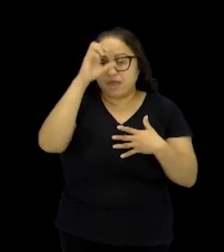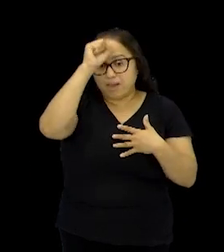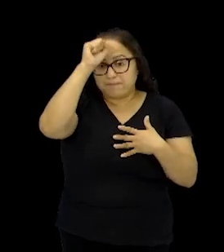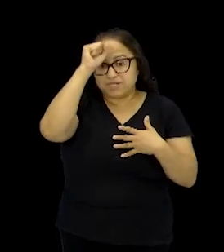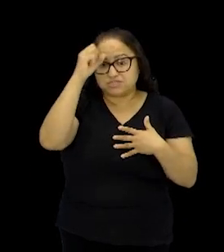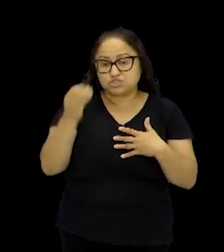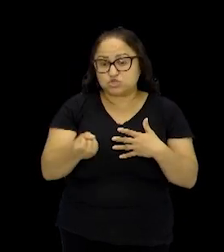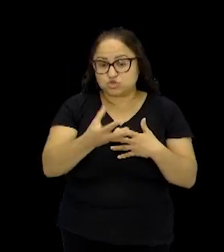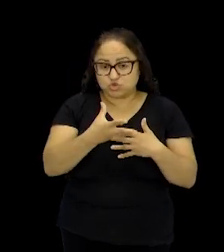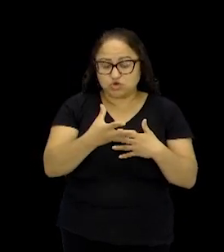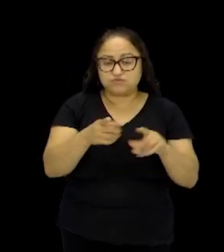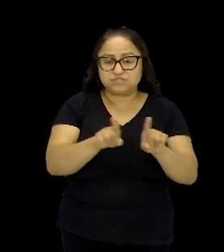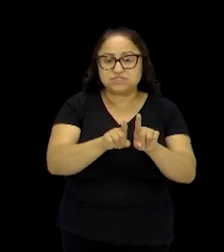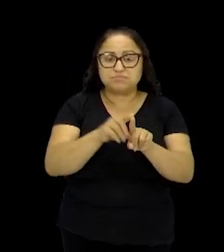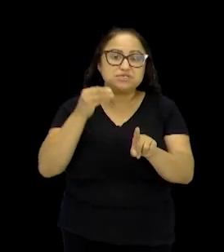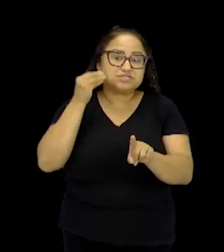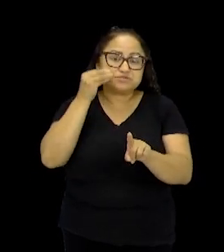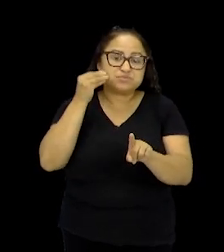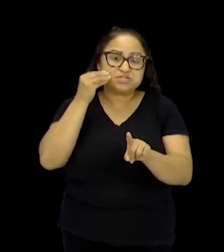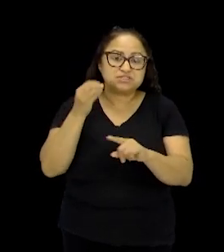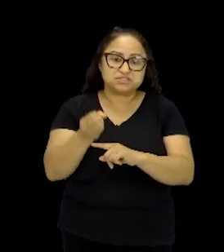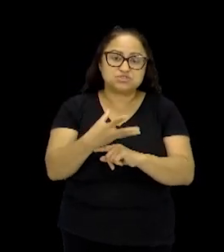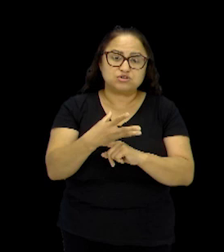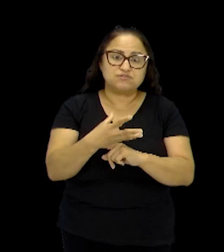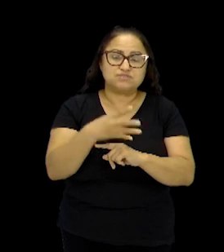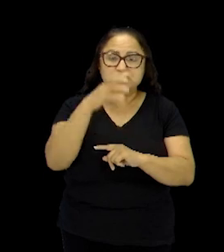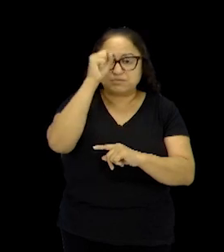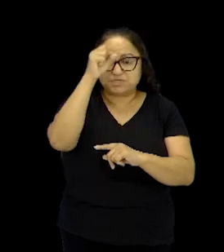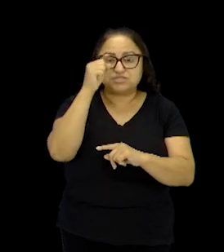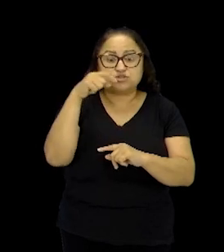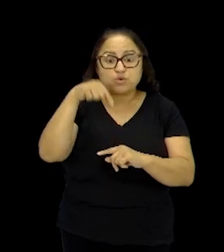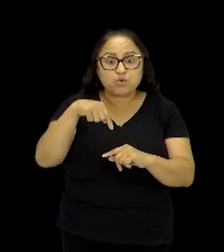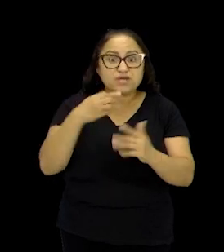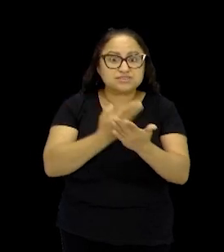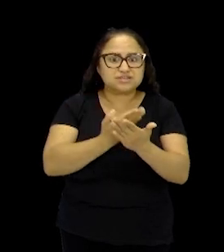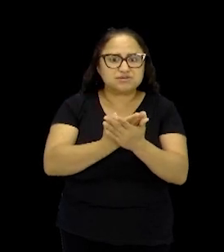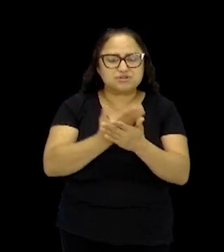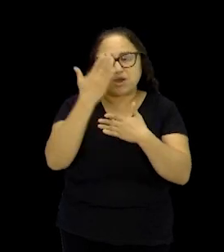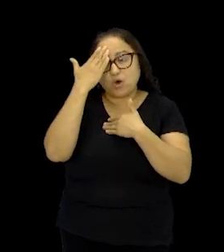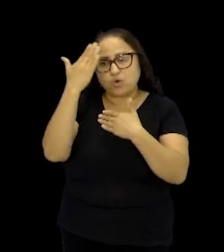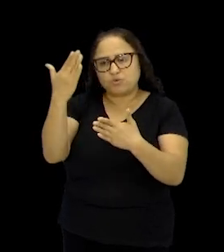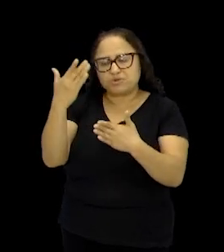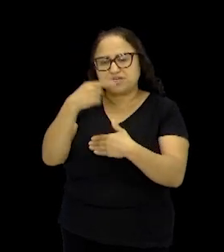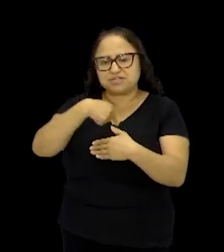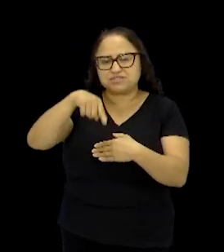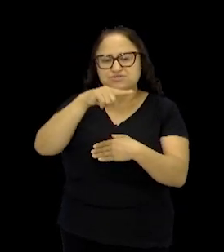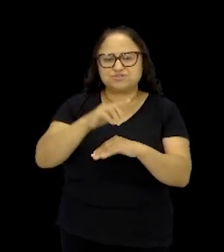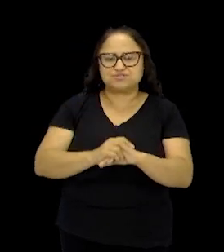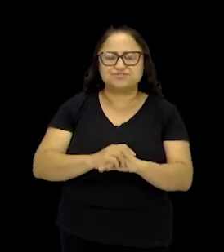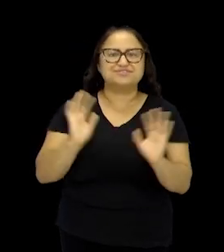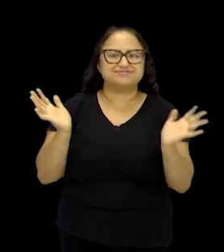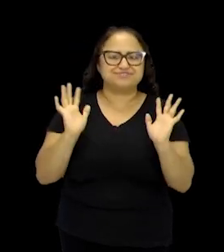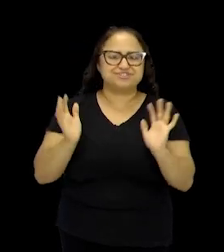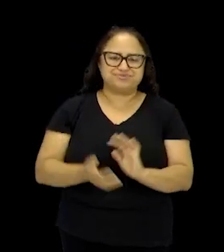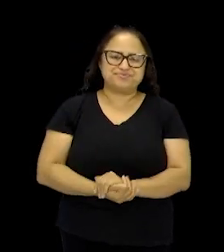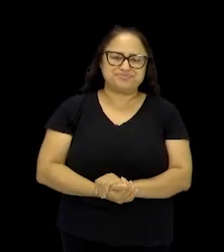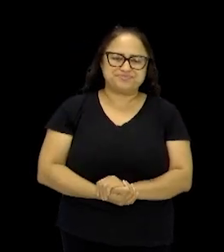novas, tive experiências novas, então só aprendi com essa aula, pessoal. Então, agradeço e boa aula a todos, hein? Tchau, tchau.